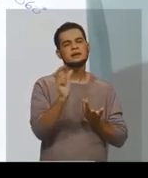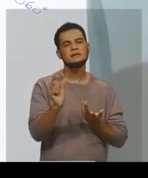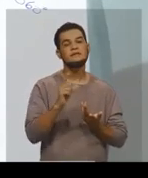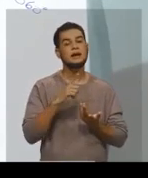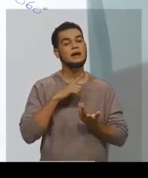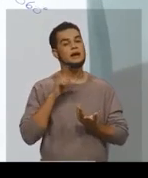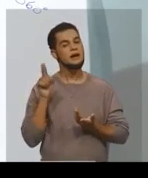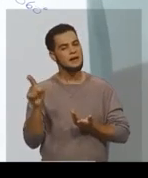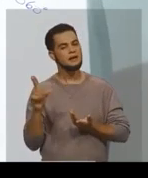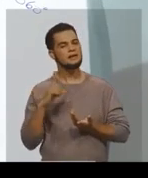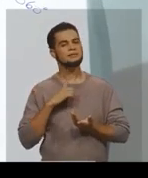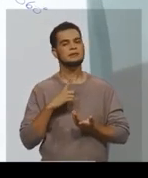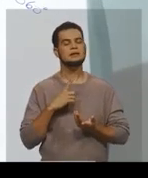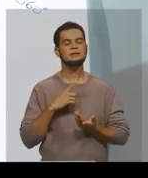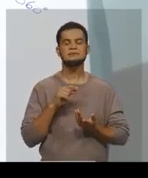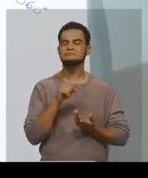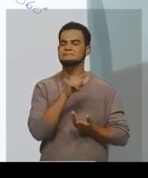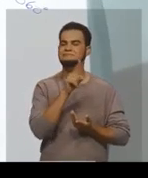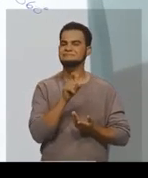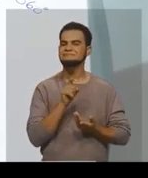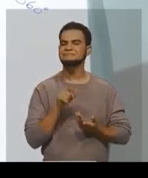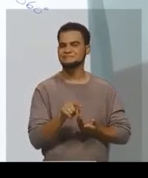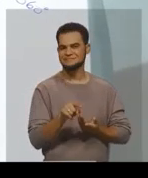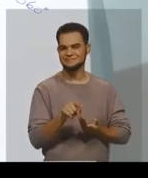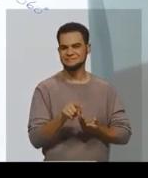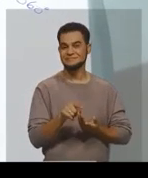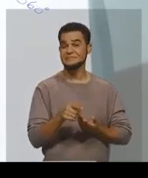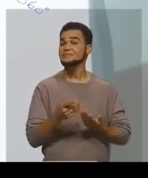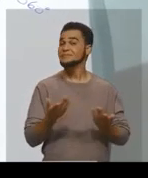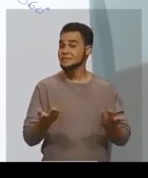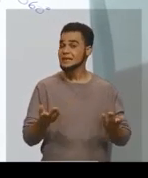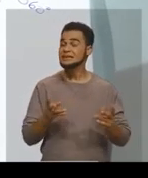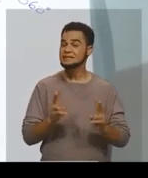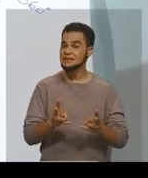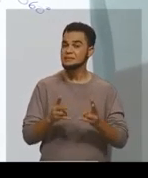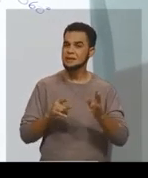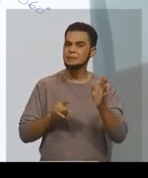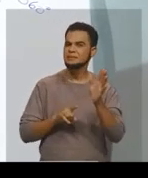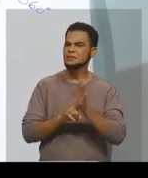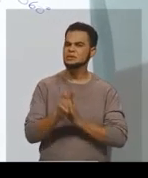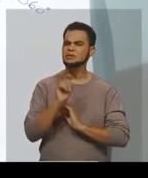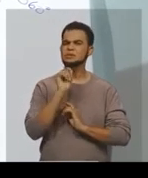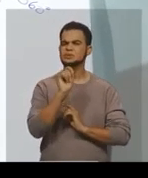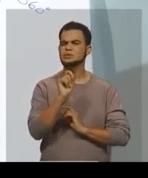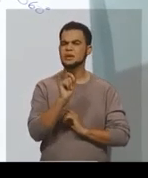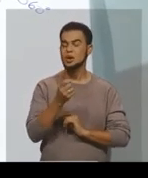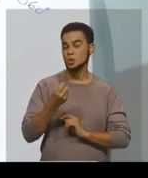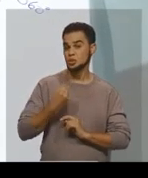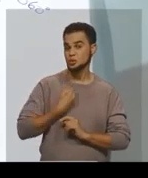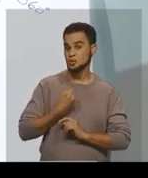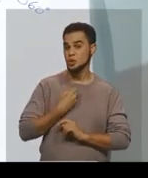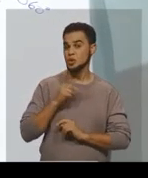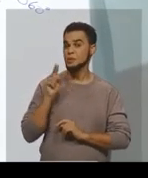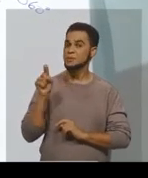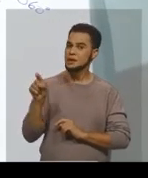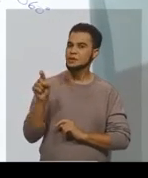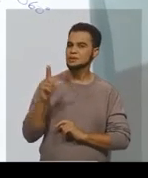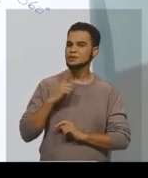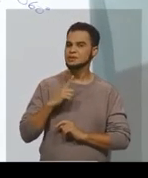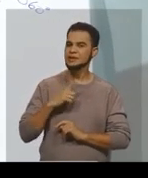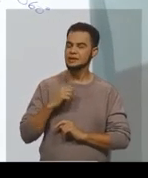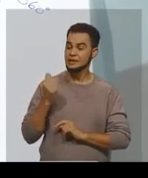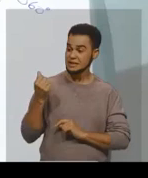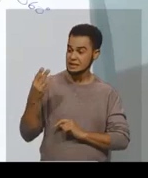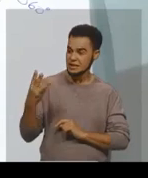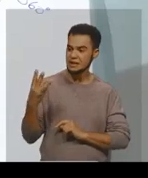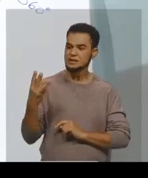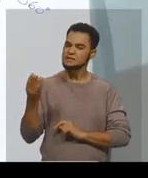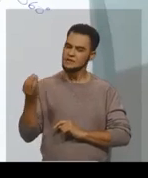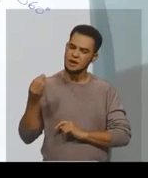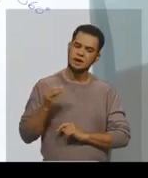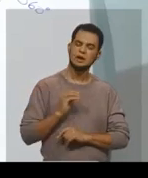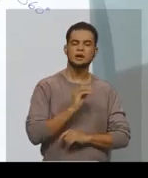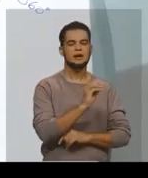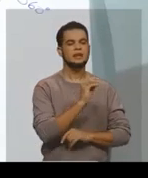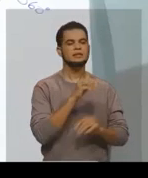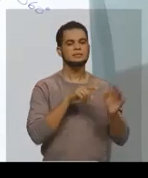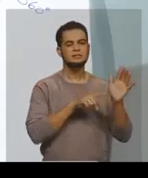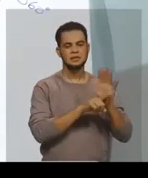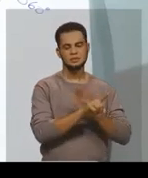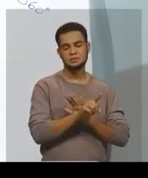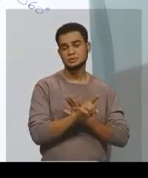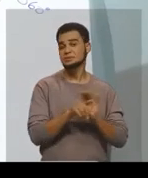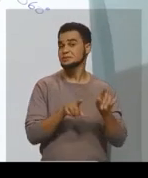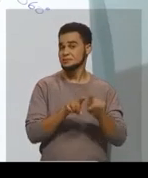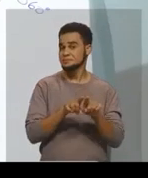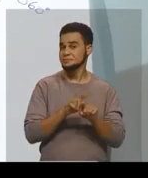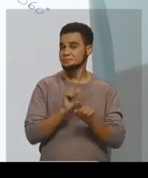problema e perguntando sempre o que representa aqueles números naquele problema. Ou aquelas palavras que indicam, né,